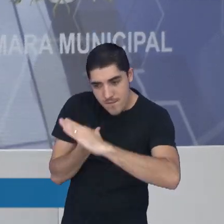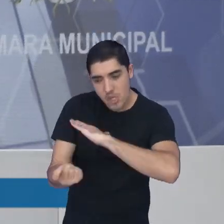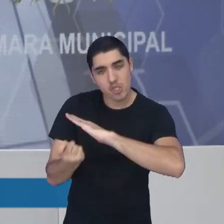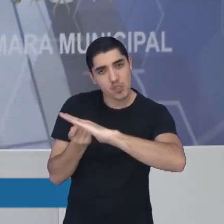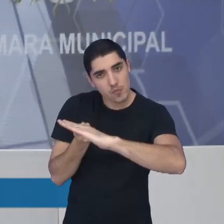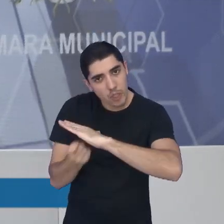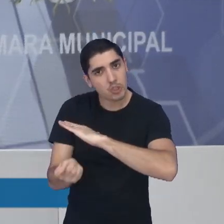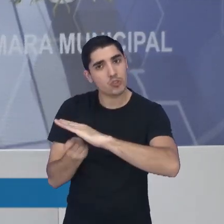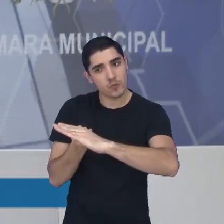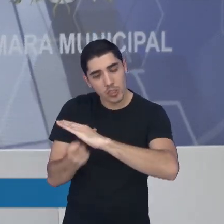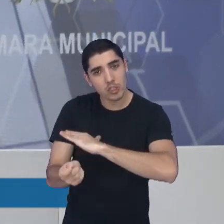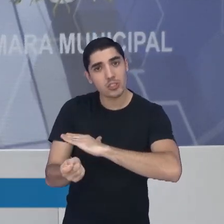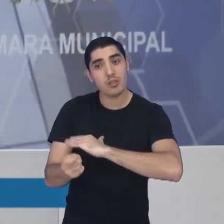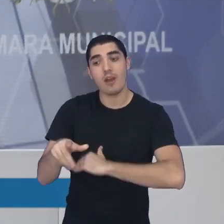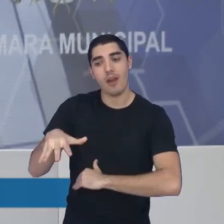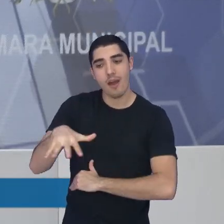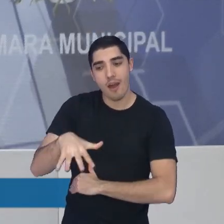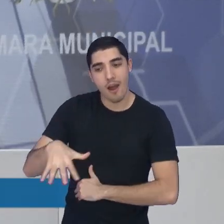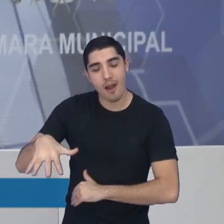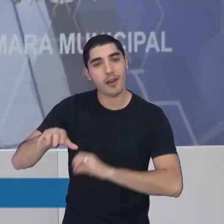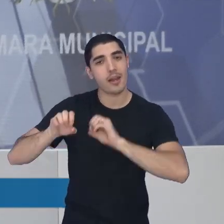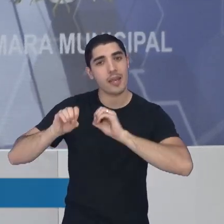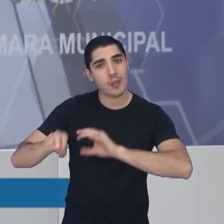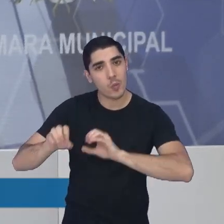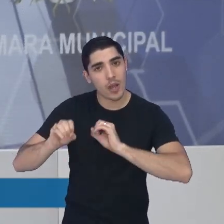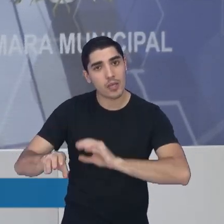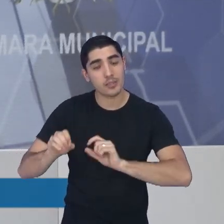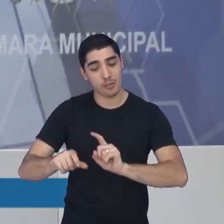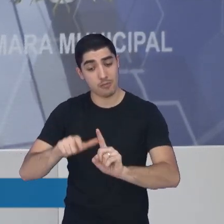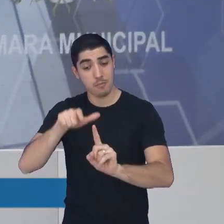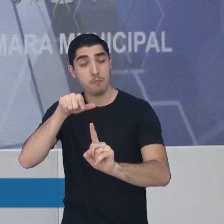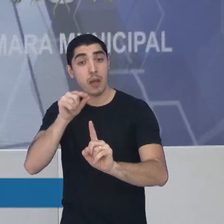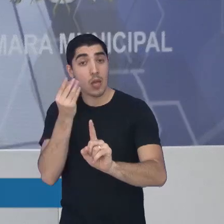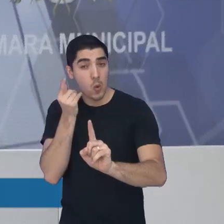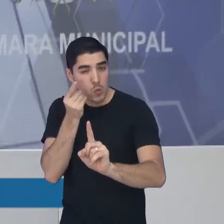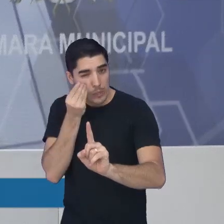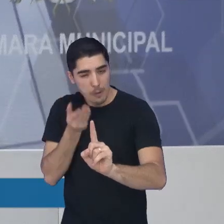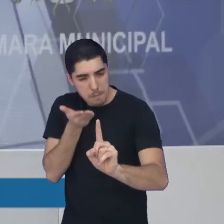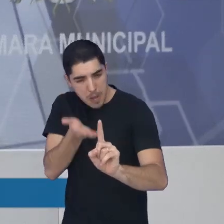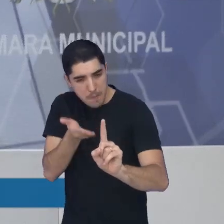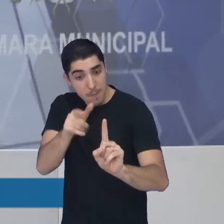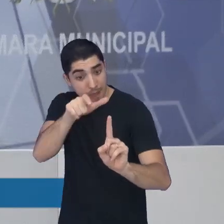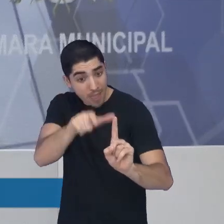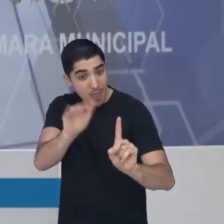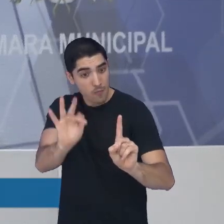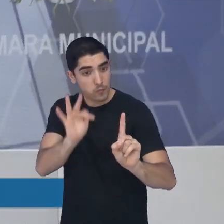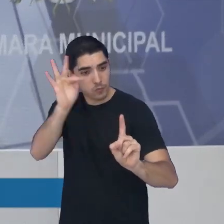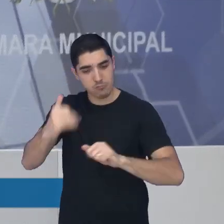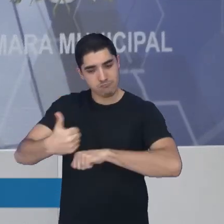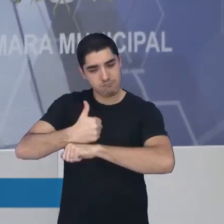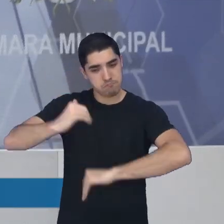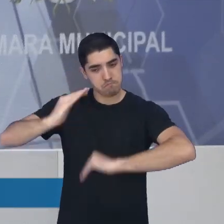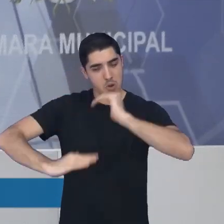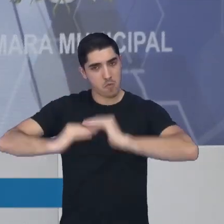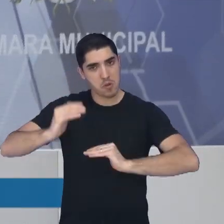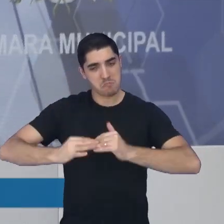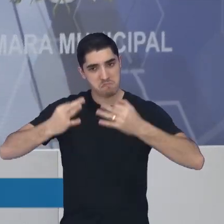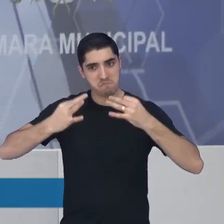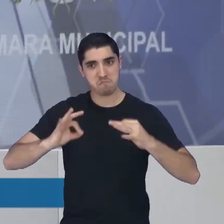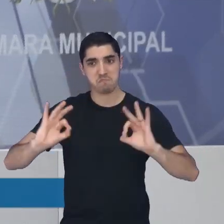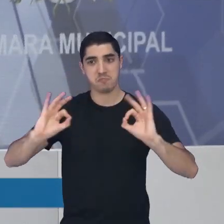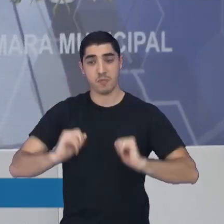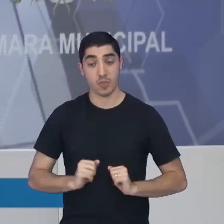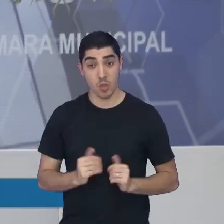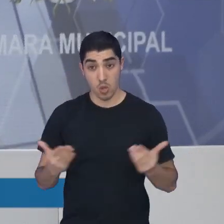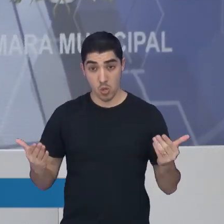missão, que é a formação de um profissional competente e cidadão. Hoje, entregamos para a sociedade